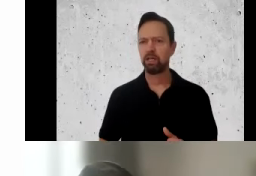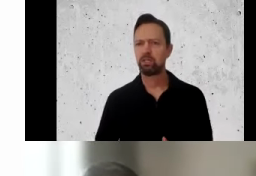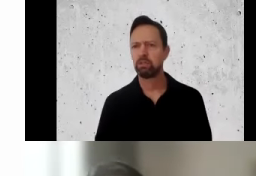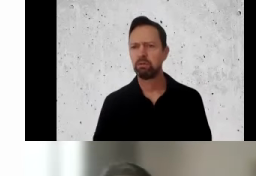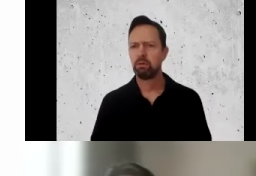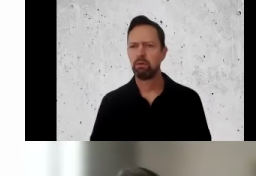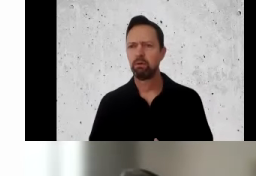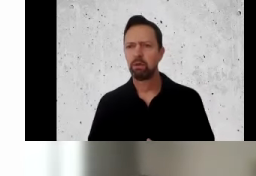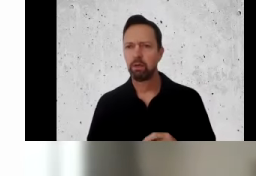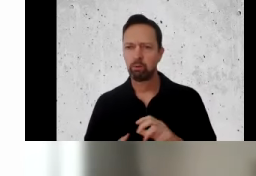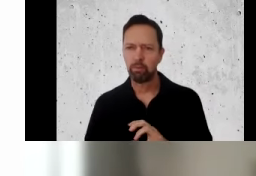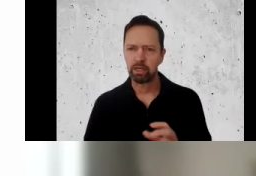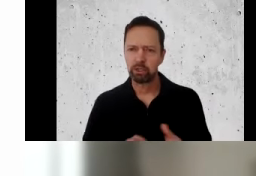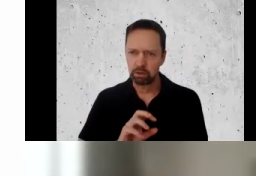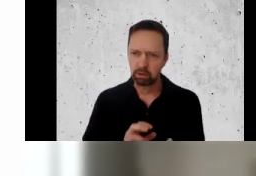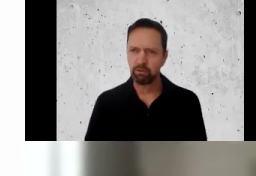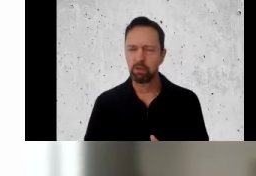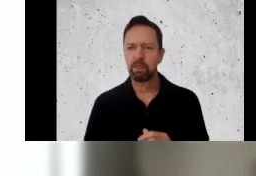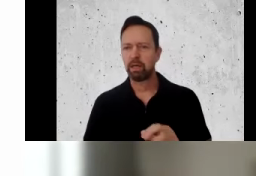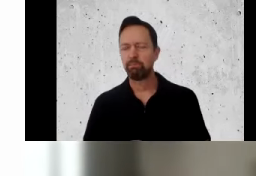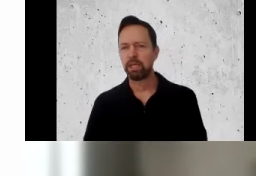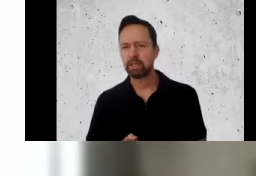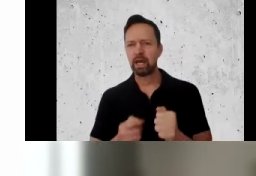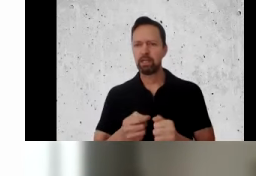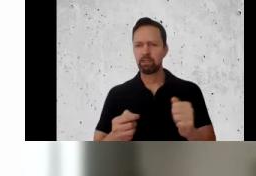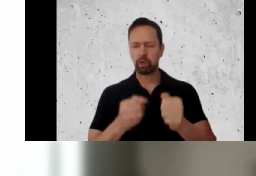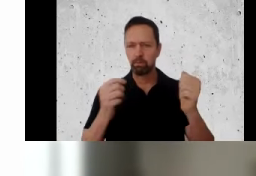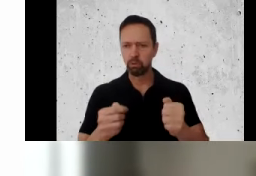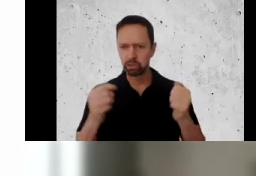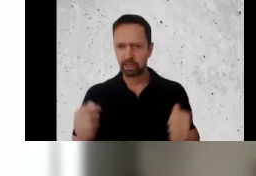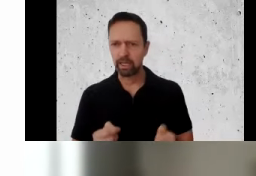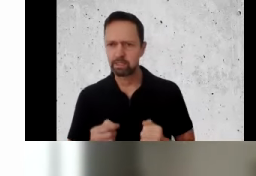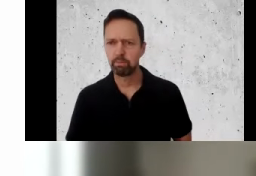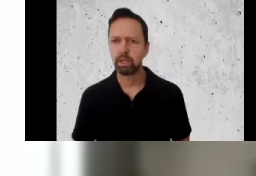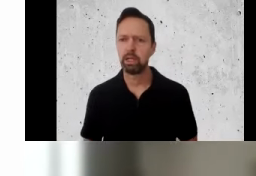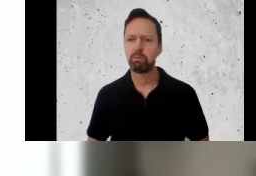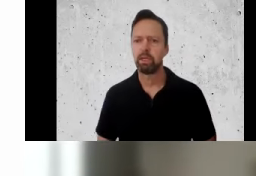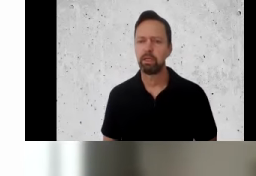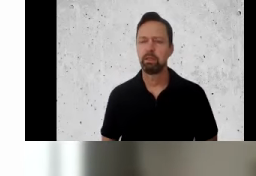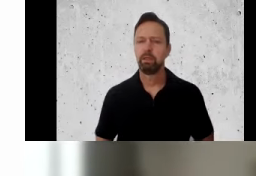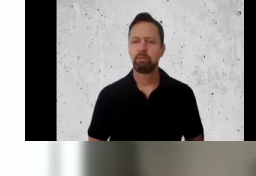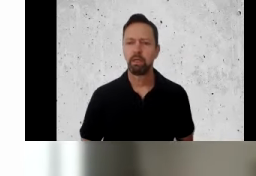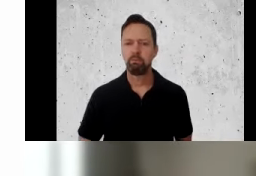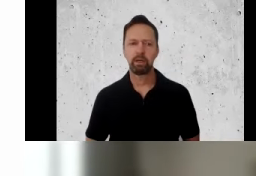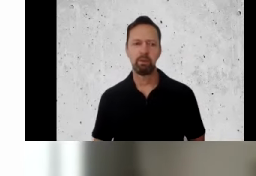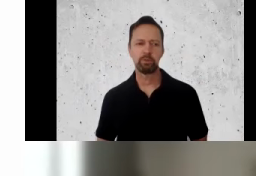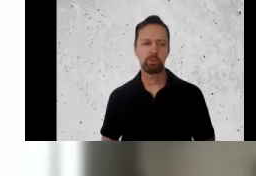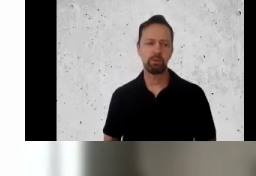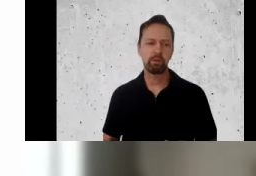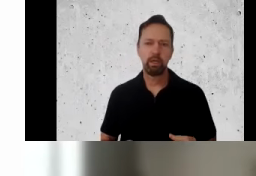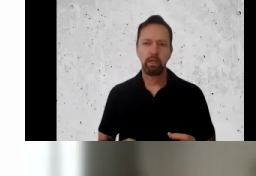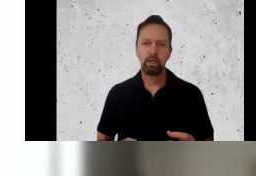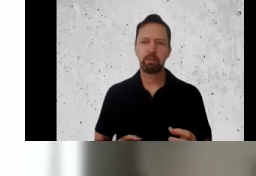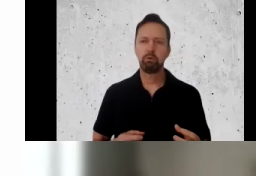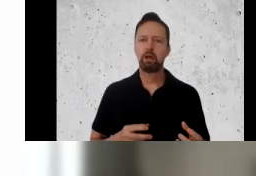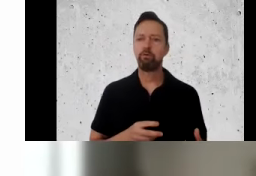bem diferente, é um tomate e tem que plantar ele, tocar música clássica para ele ficar mais